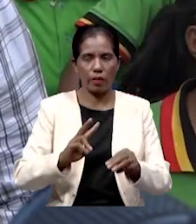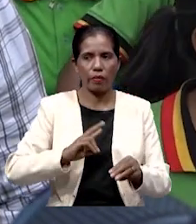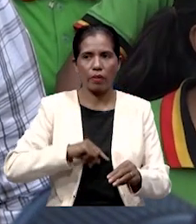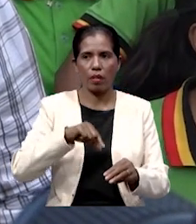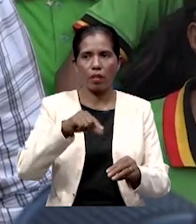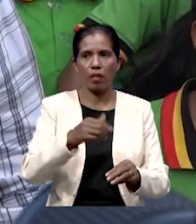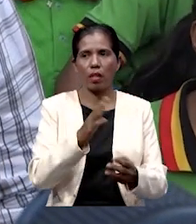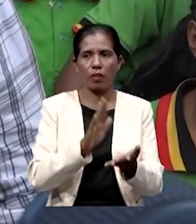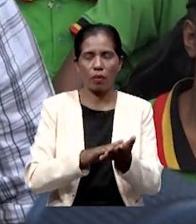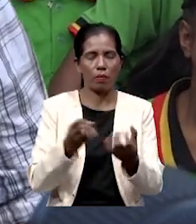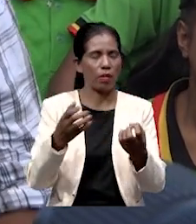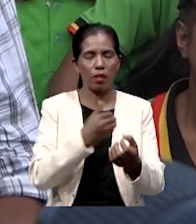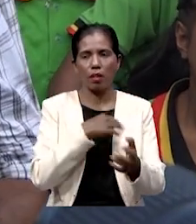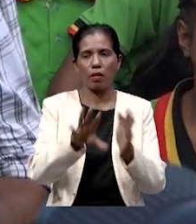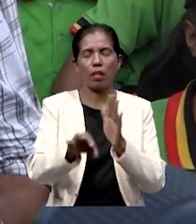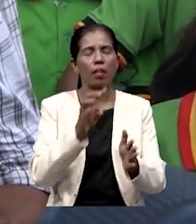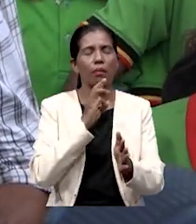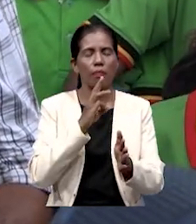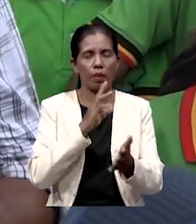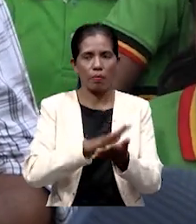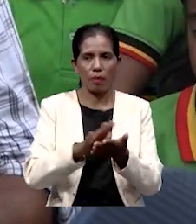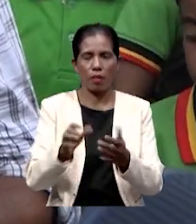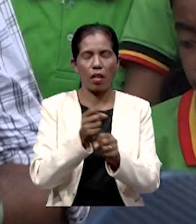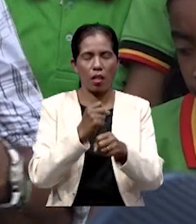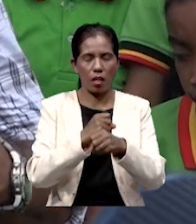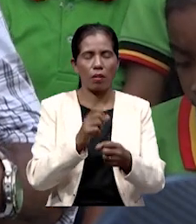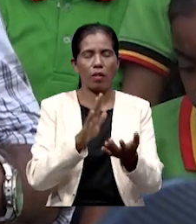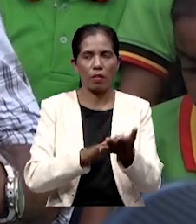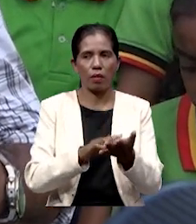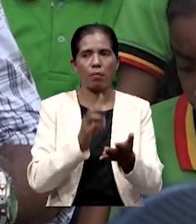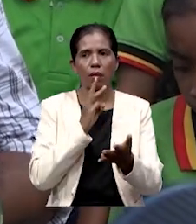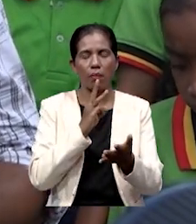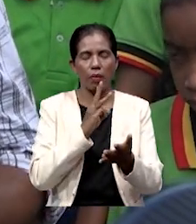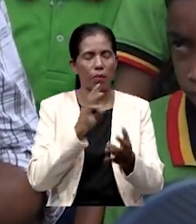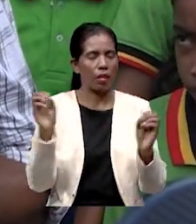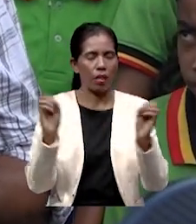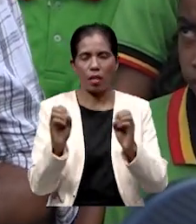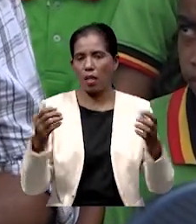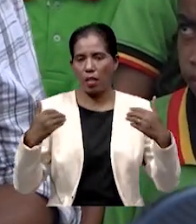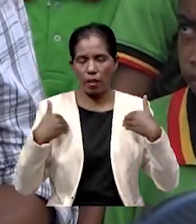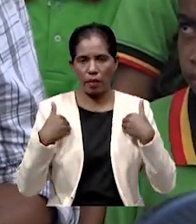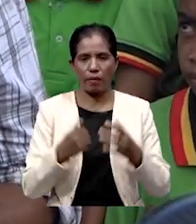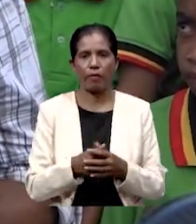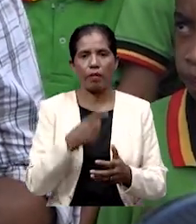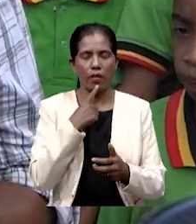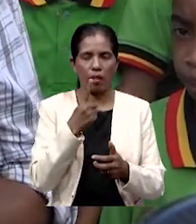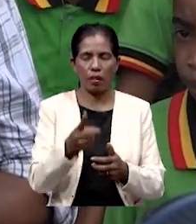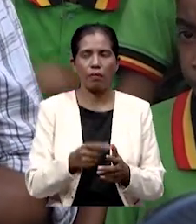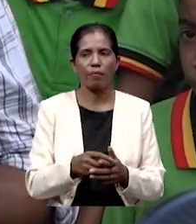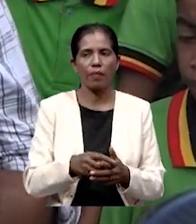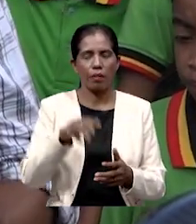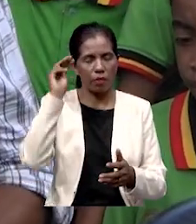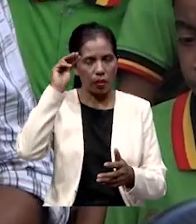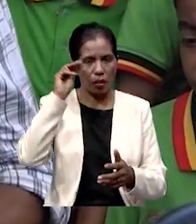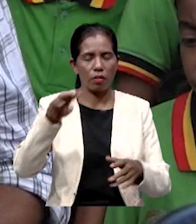é BEMOS. BEMOS, halo escola, halo o BEM, mas BEM é latama. Portanto, essa é a insuficiência até o Ministério se serviço